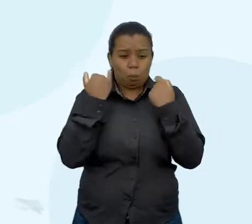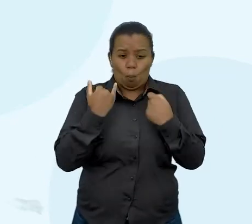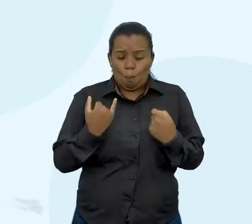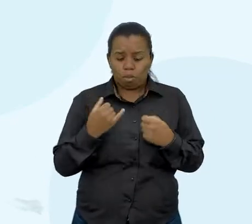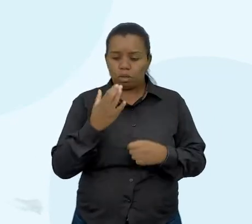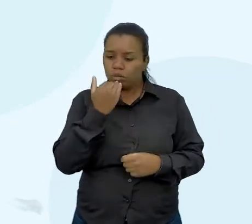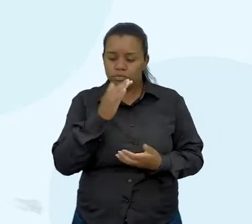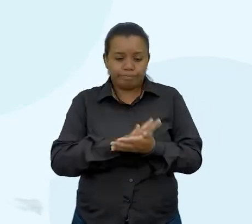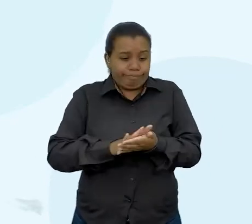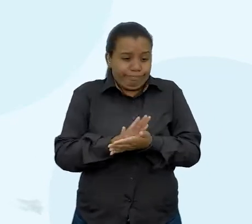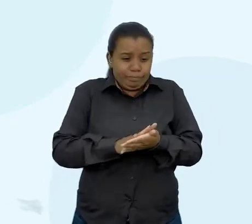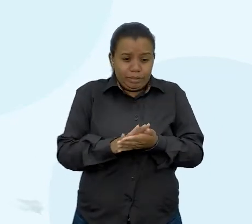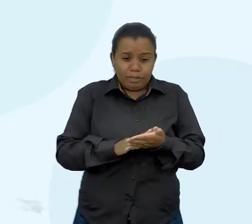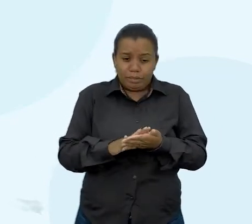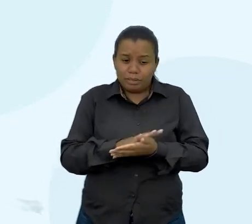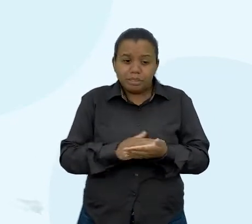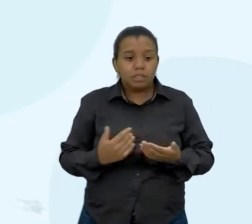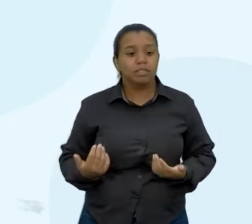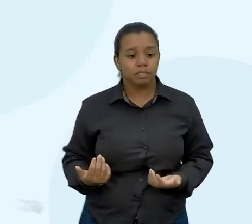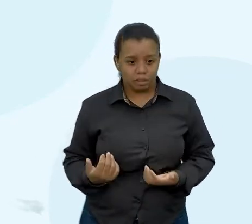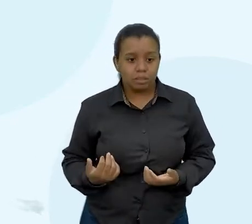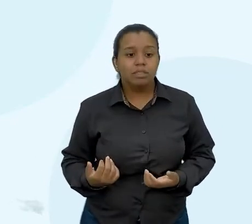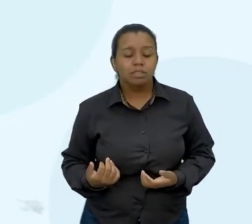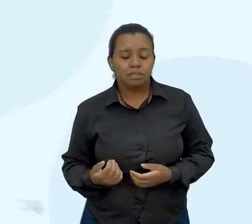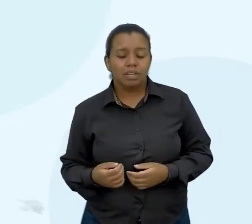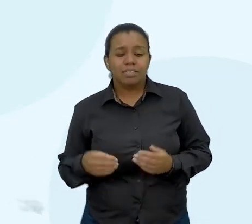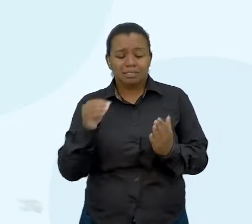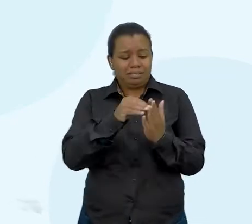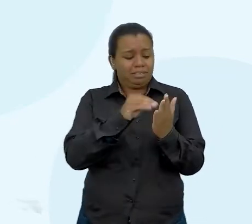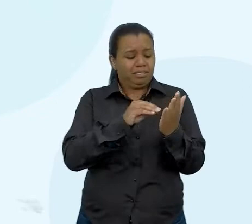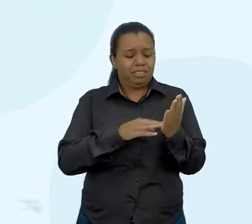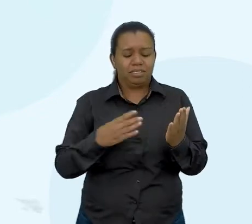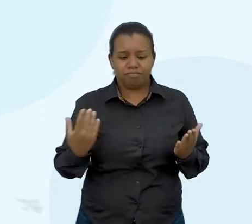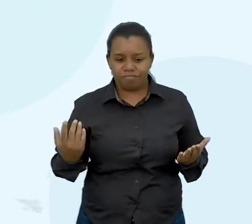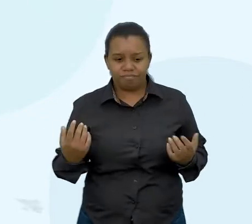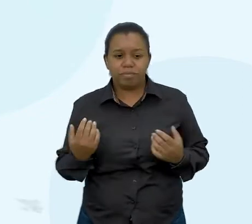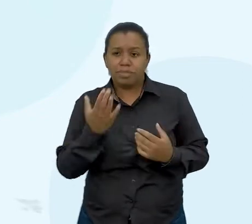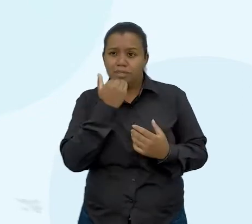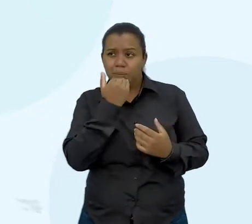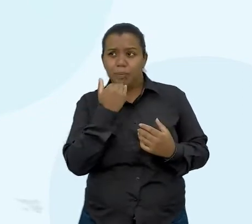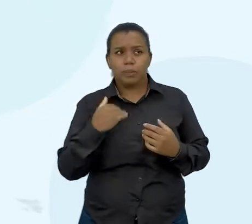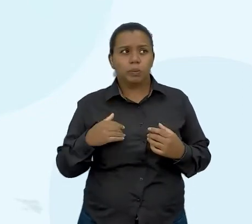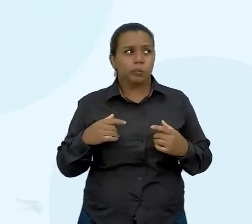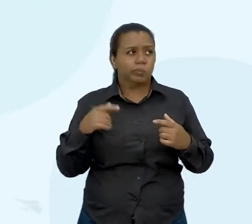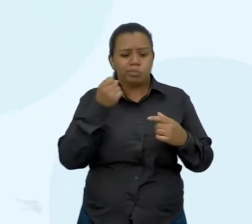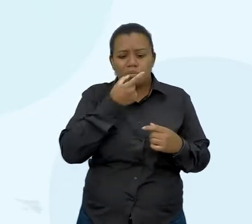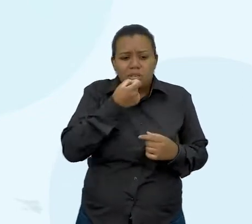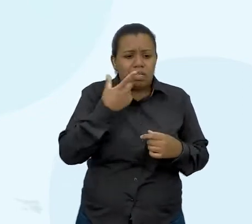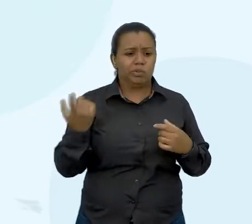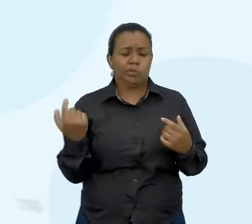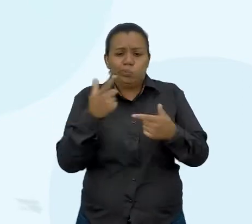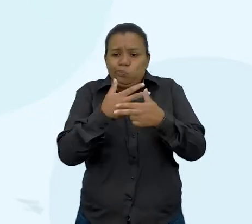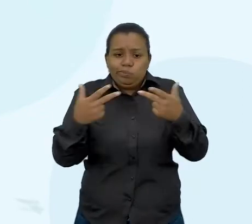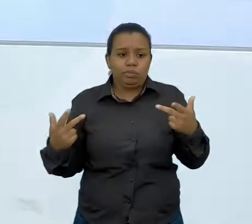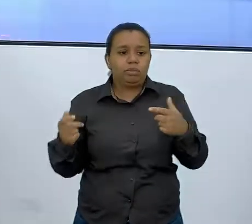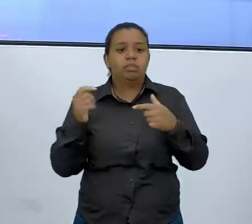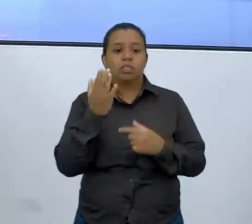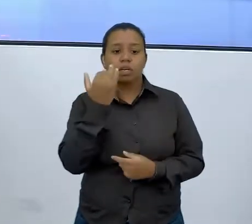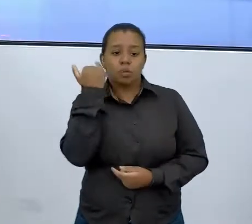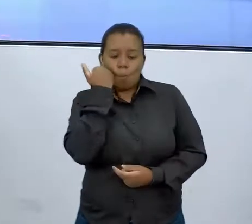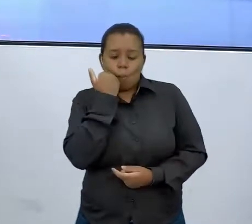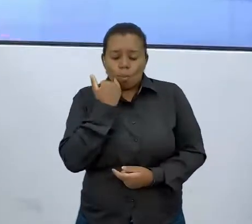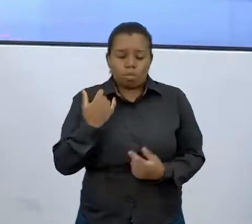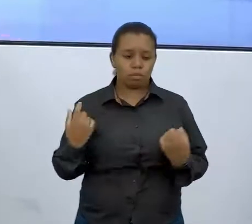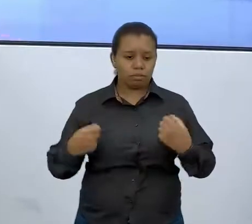parar de comer, eu vou fazer dietas malucas, tomar receitas completamente enlouquecidas para emagrecer. E o processo